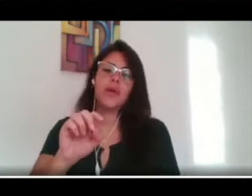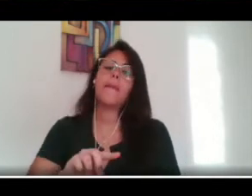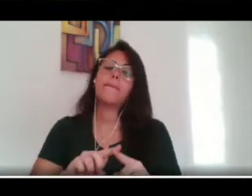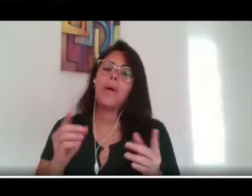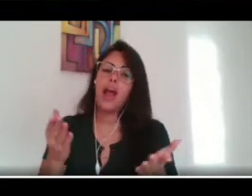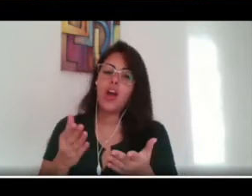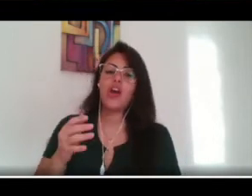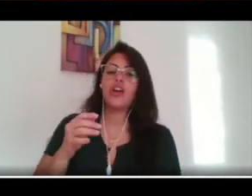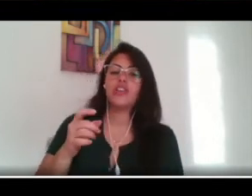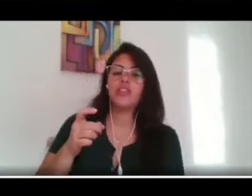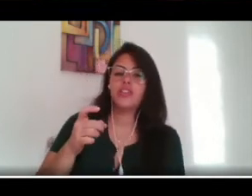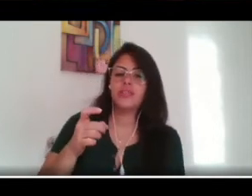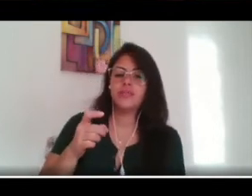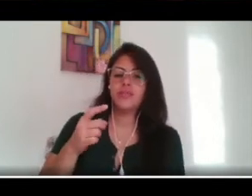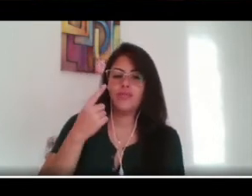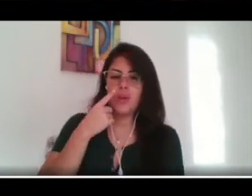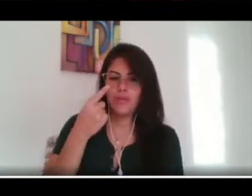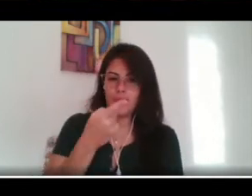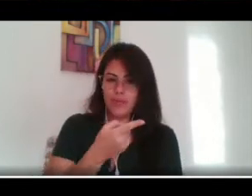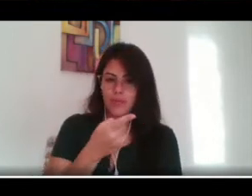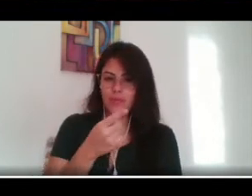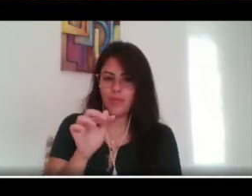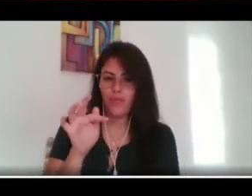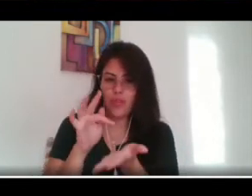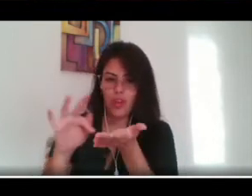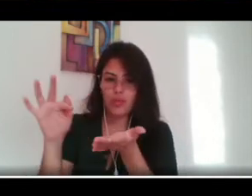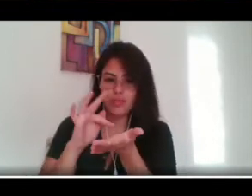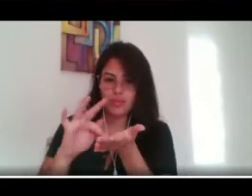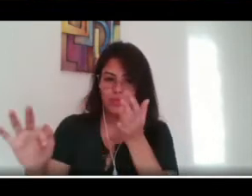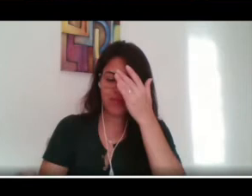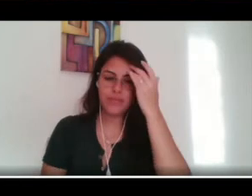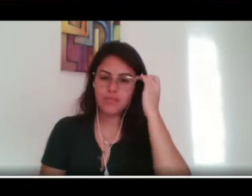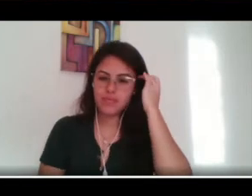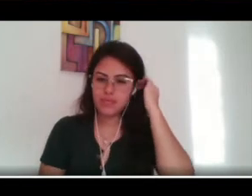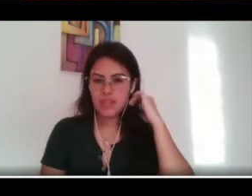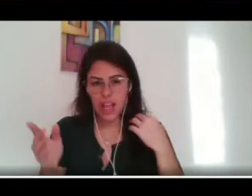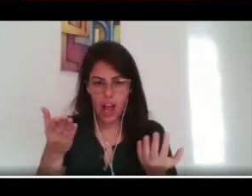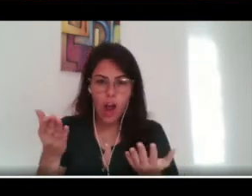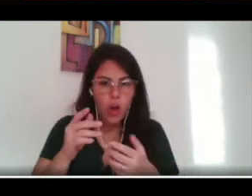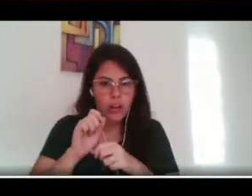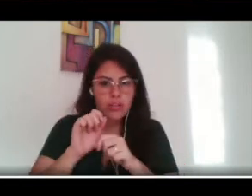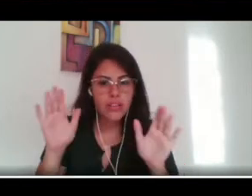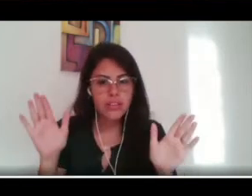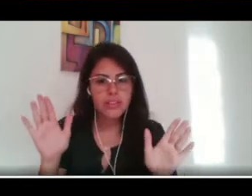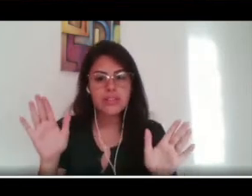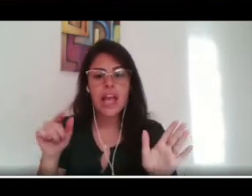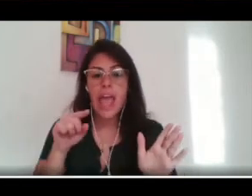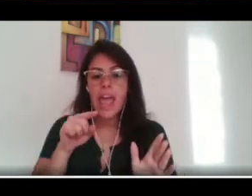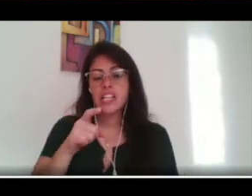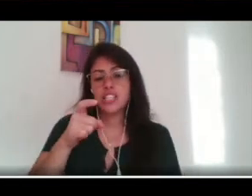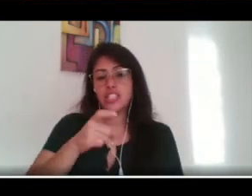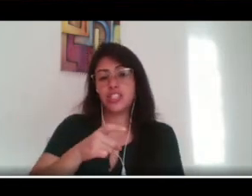t. Tá claro? E esse x0 aqui é igual a 0, porque eu falei que